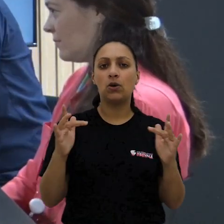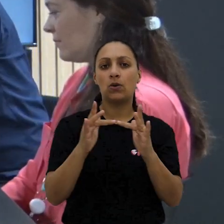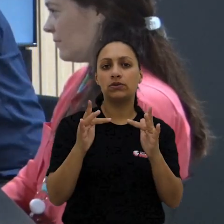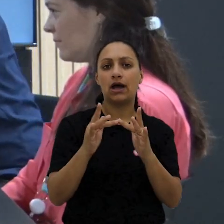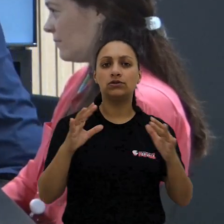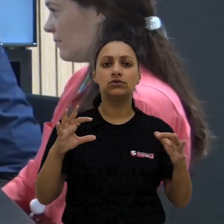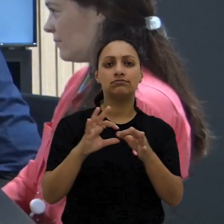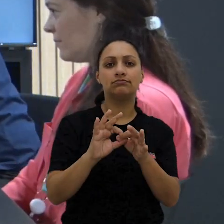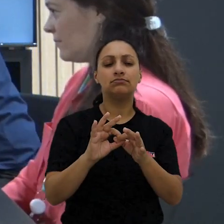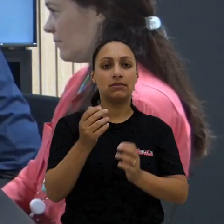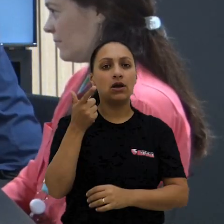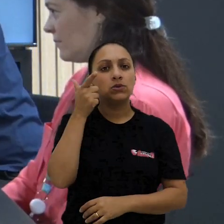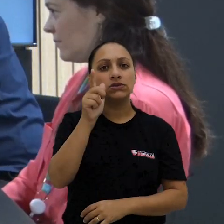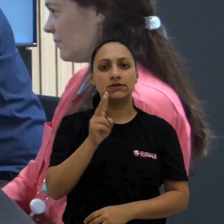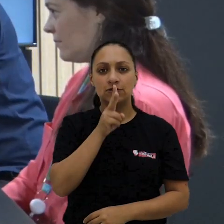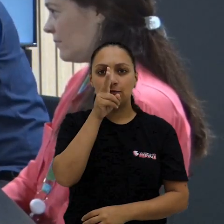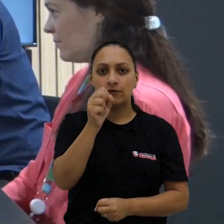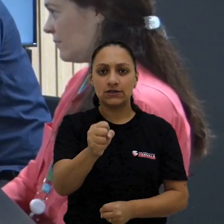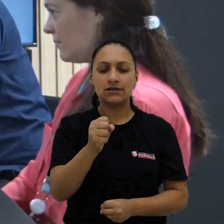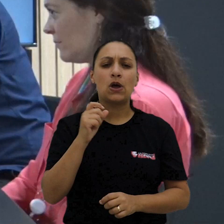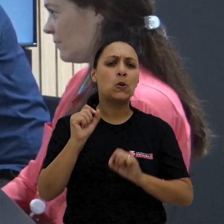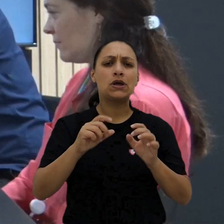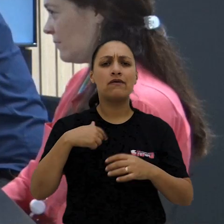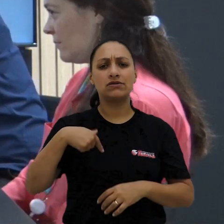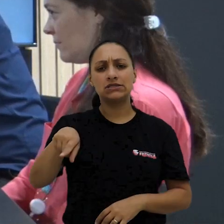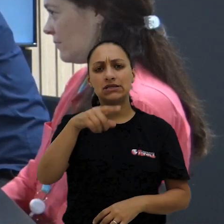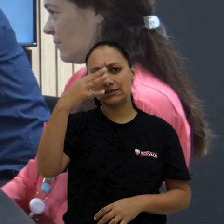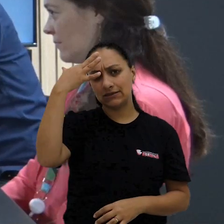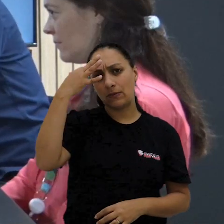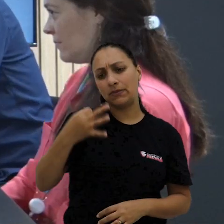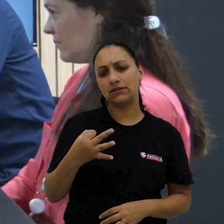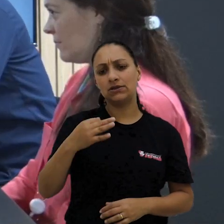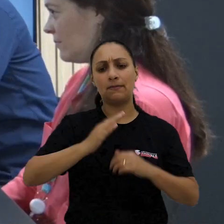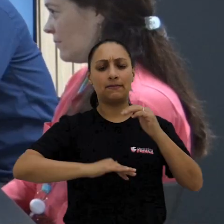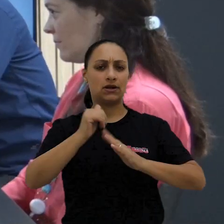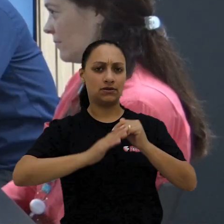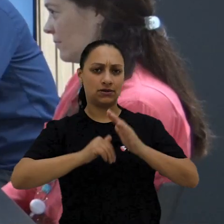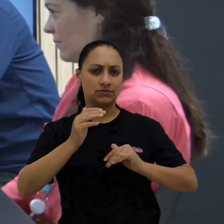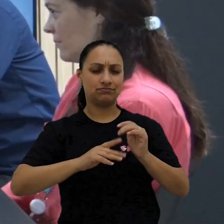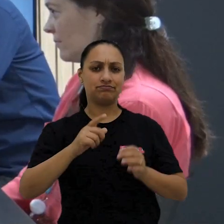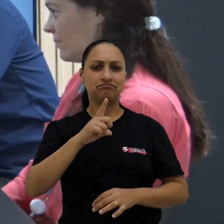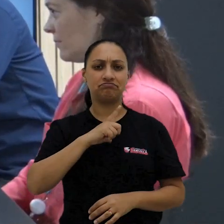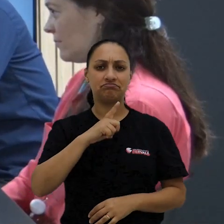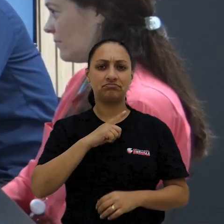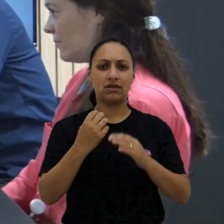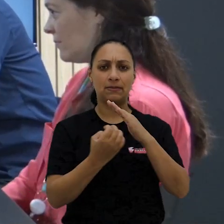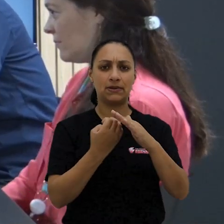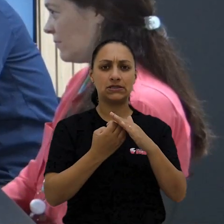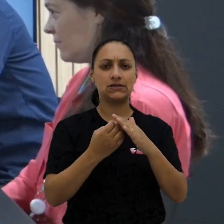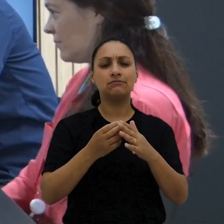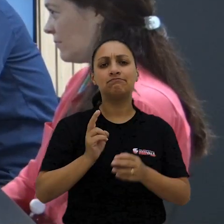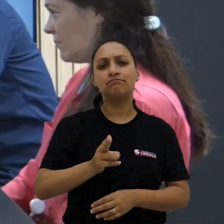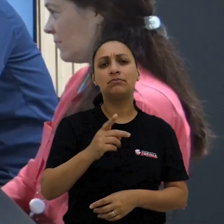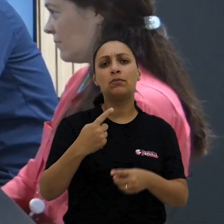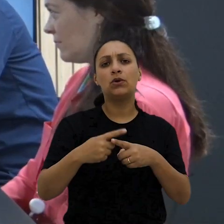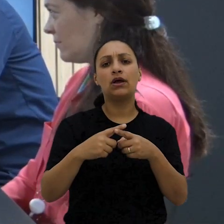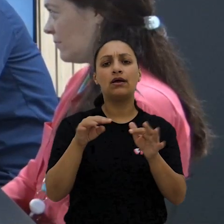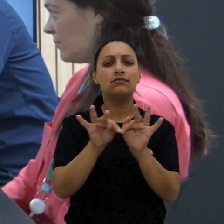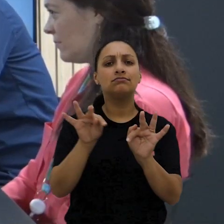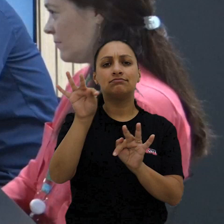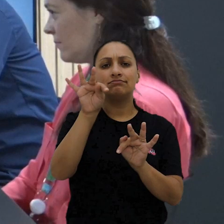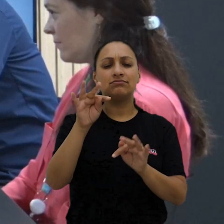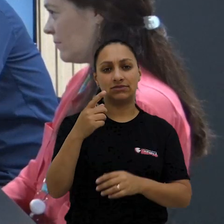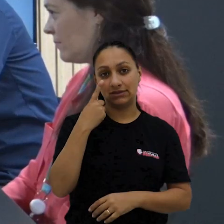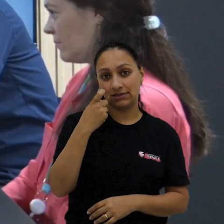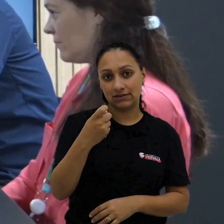se fortalecer. O que vocês entendem na prática? Carol, já era uma empresa, a Sculpt era uma empresa consolidada. O porquê o Fevale Tech Park